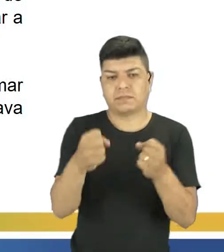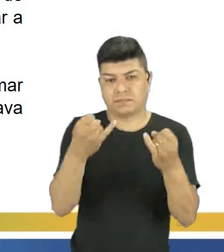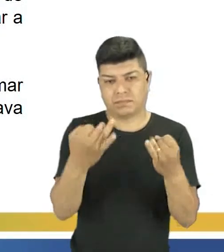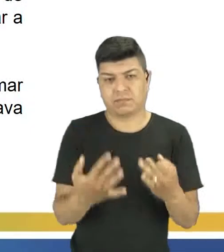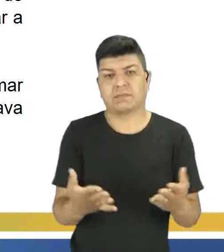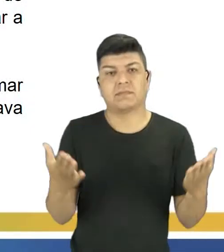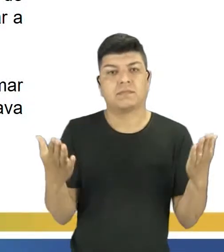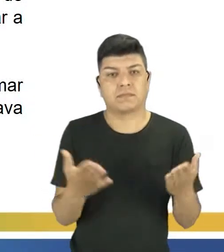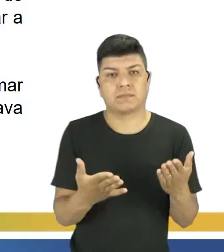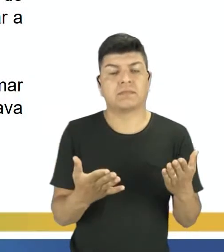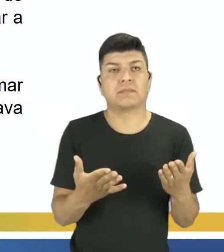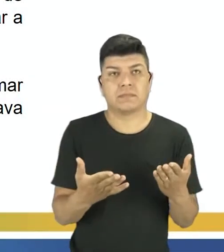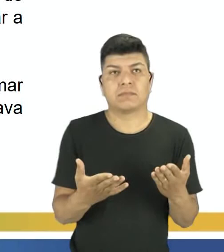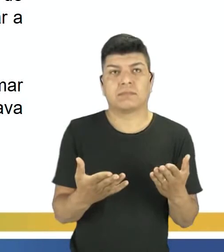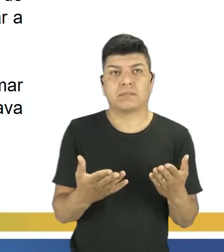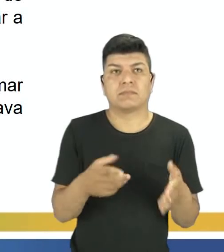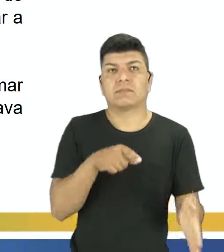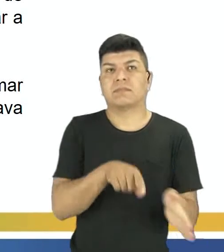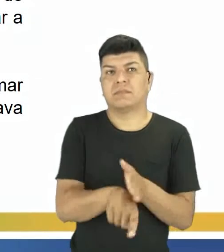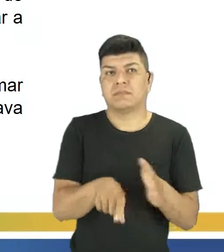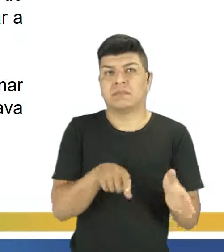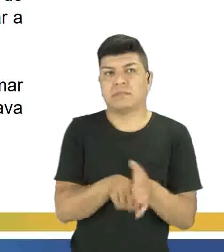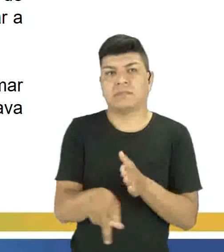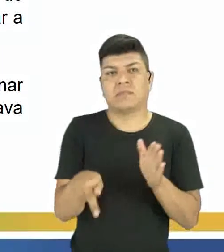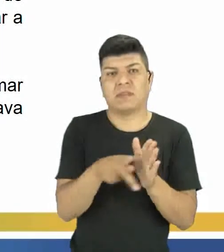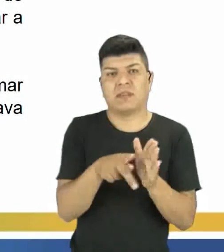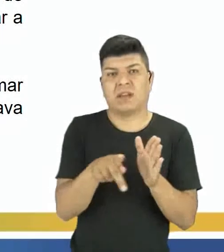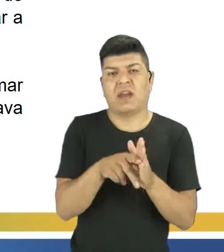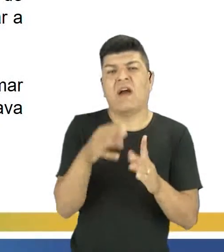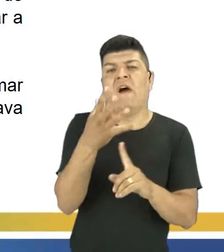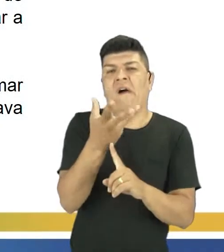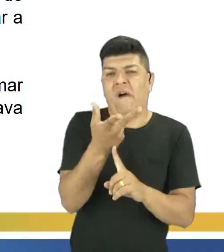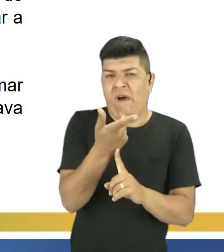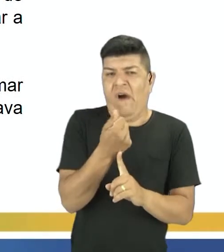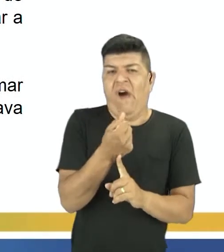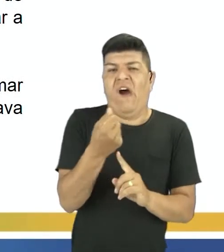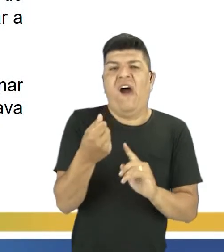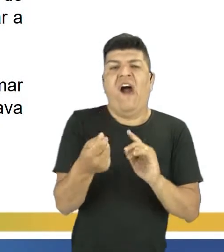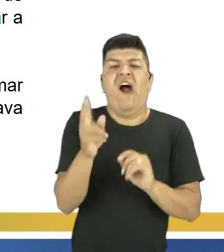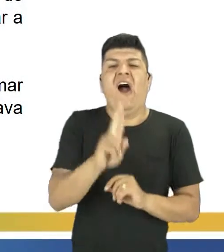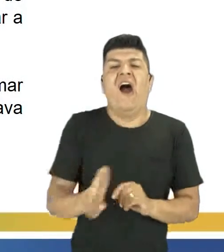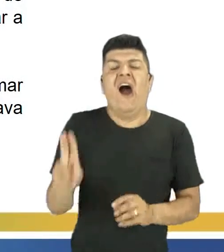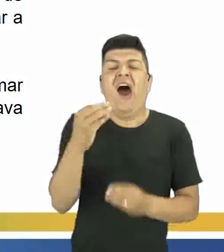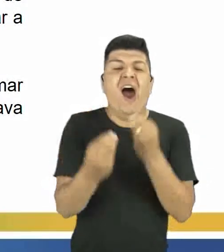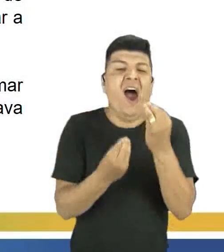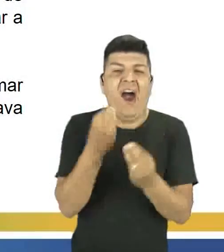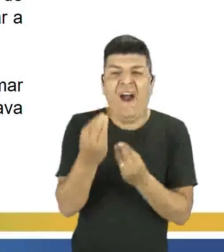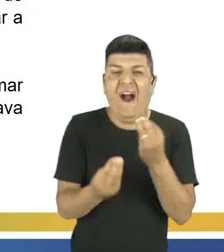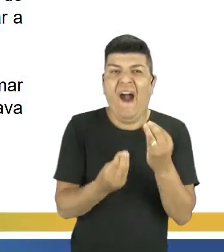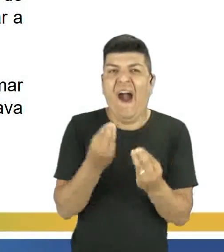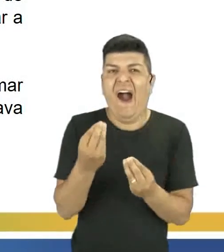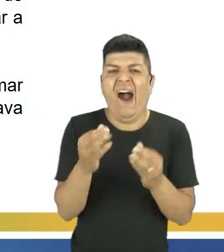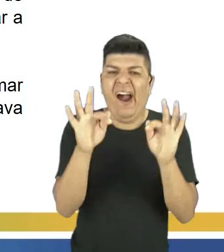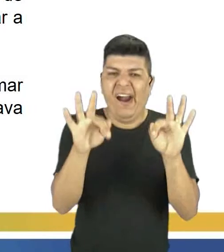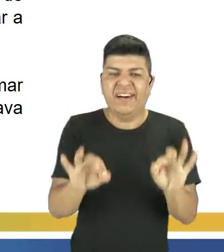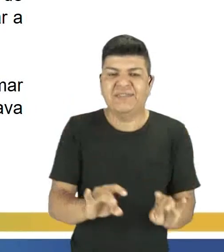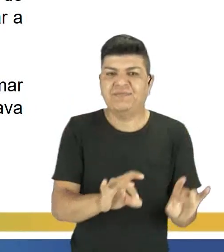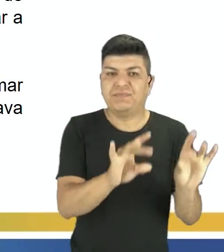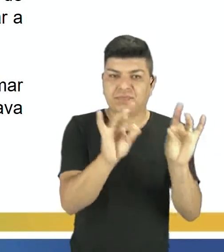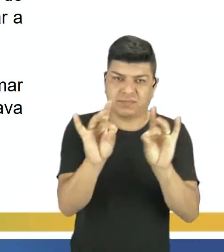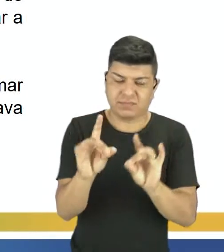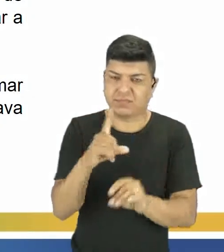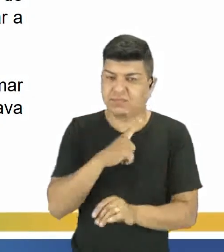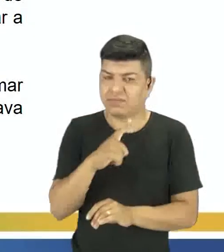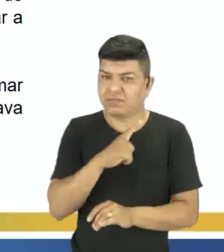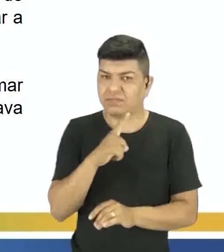falar, né? Bem como de questionar a própria arte. Para que serve a arte? Será que a arte ela tem um fim específico?